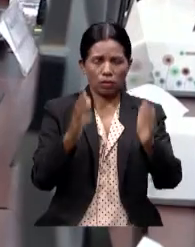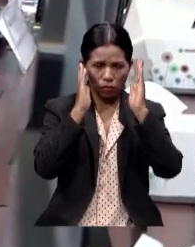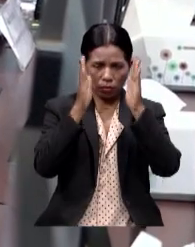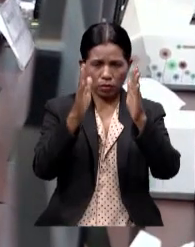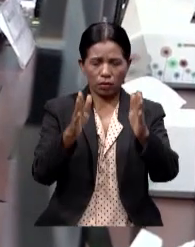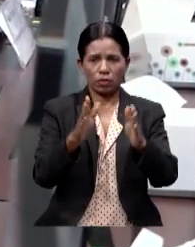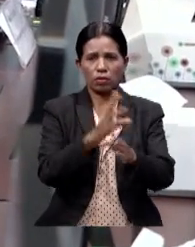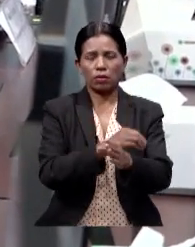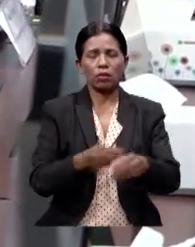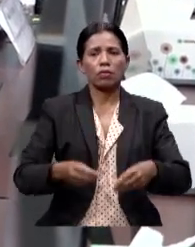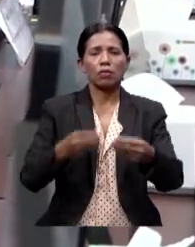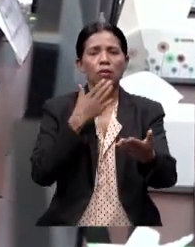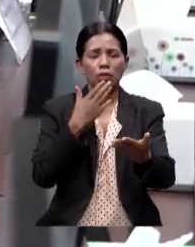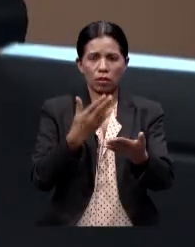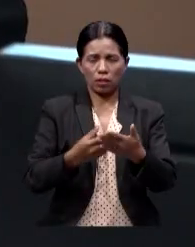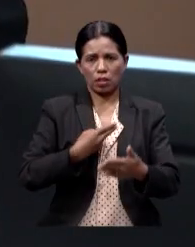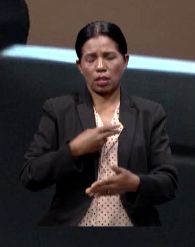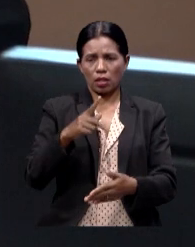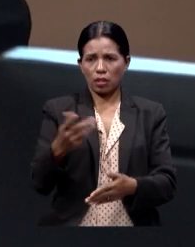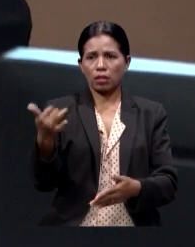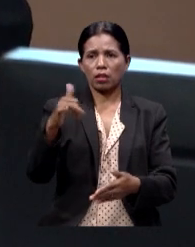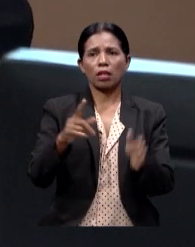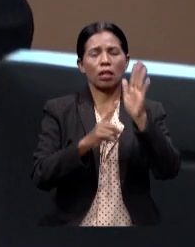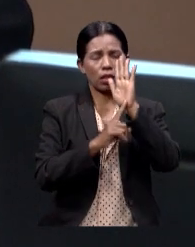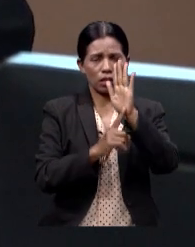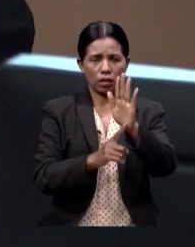equipa SIRA. Característica SIRA NBE, atudo